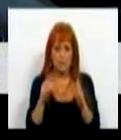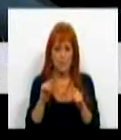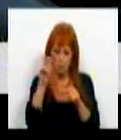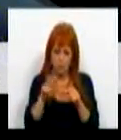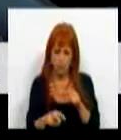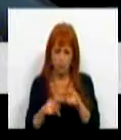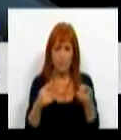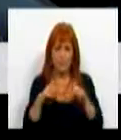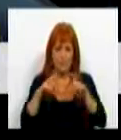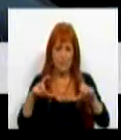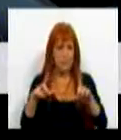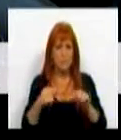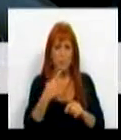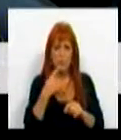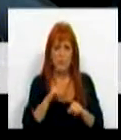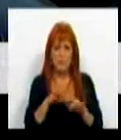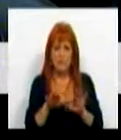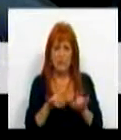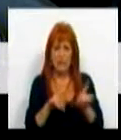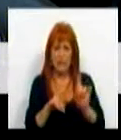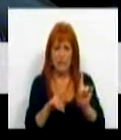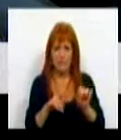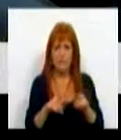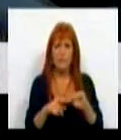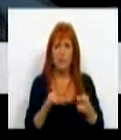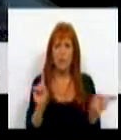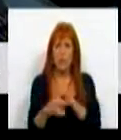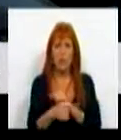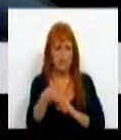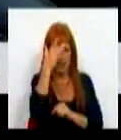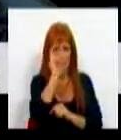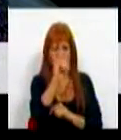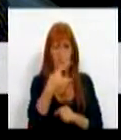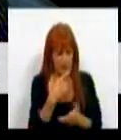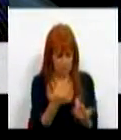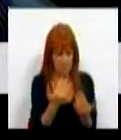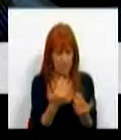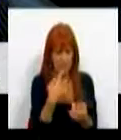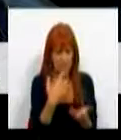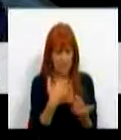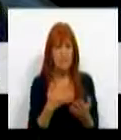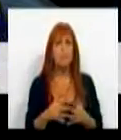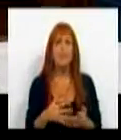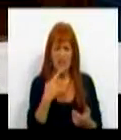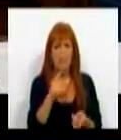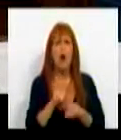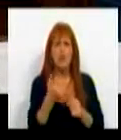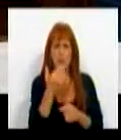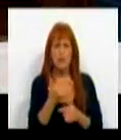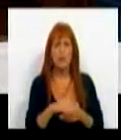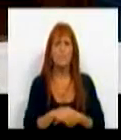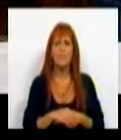passagem onde não diz exatamente isso e onde diga, contraria favor, a sua ideia. Mas diga. Diga qual é, por